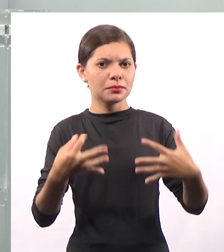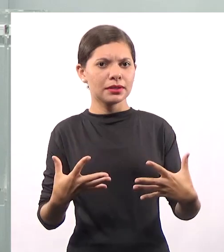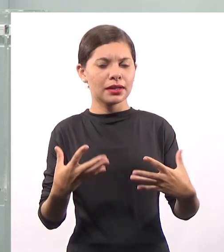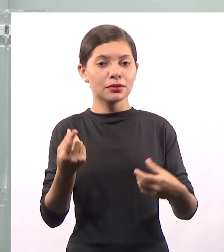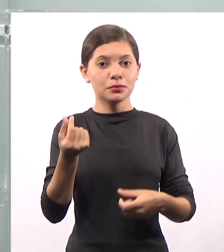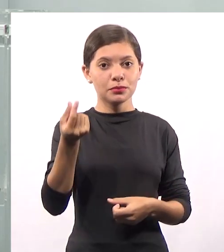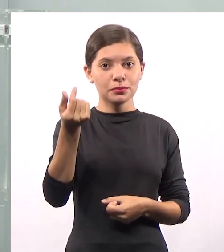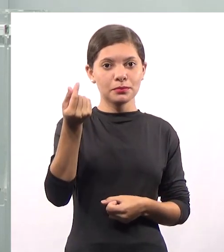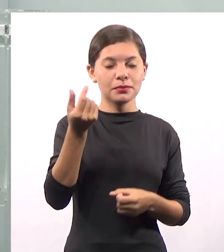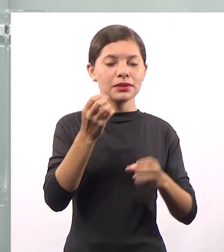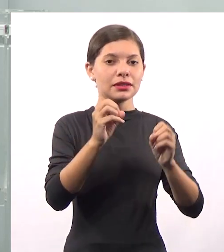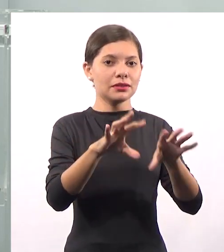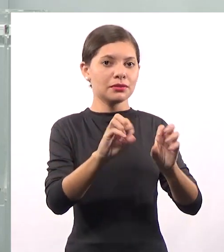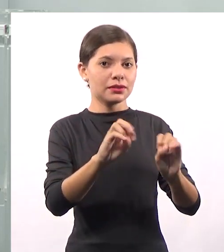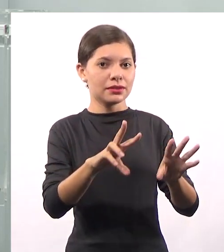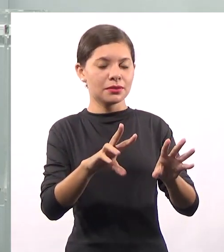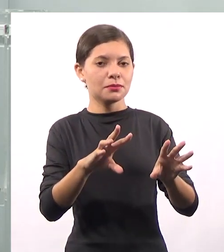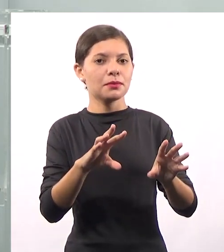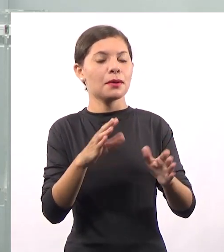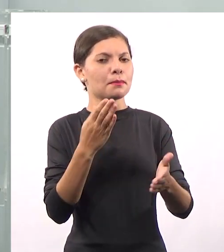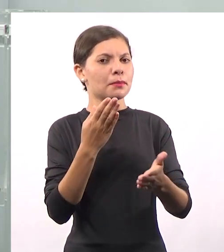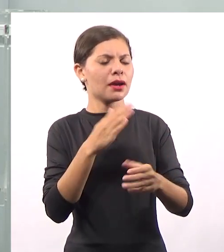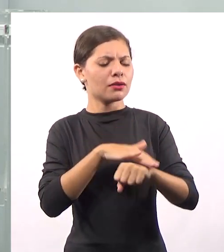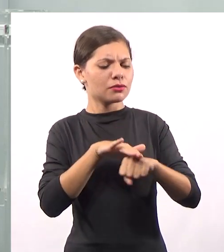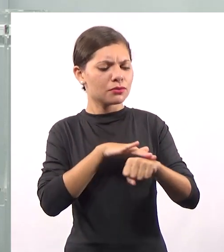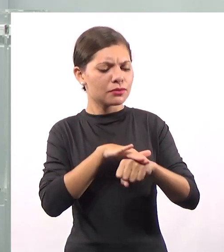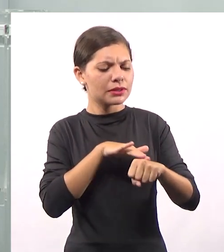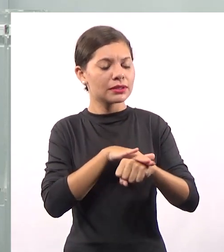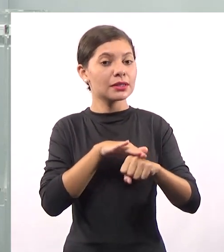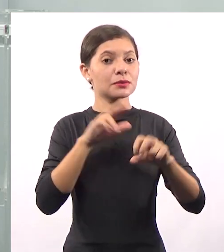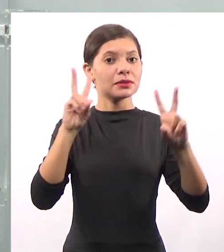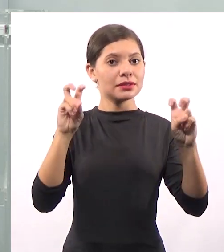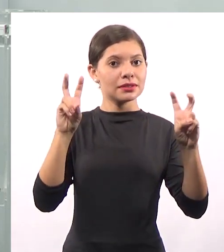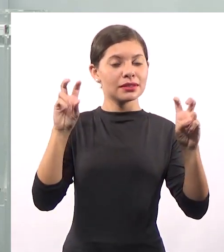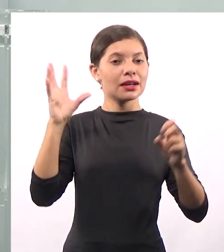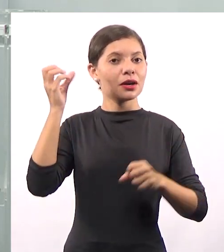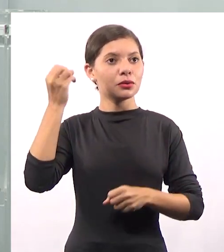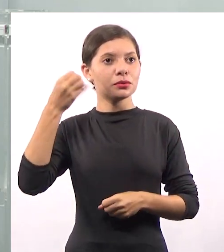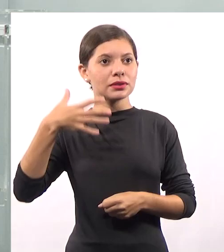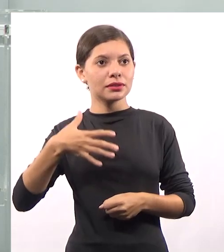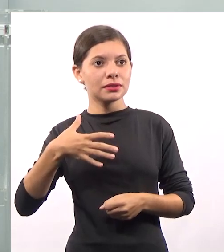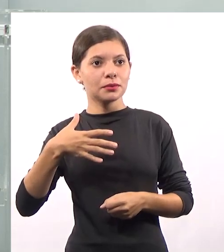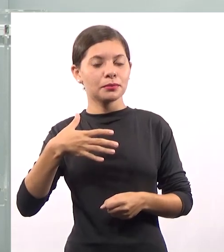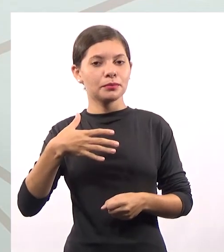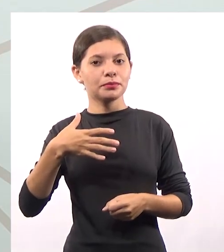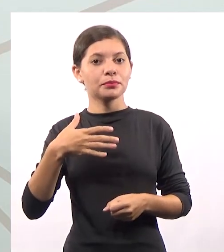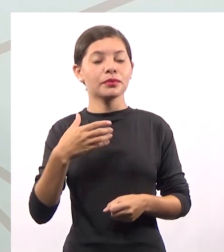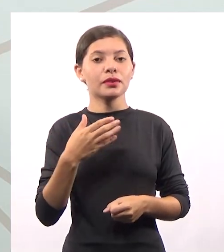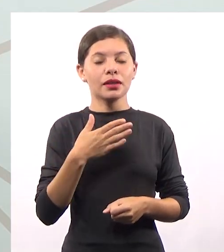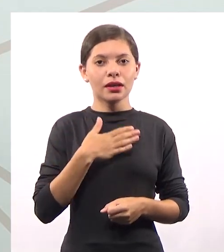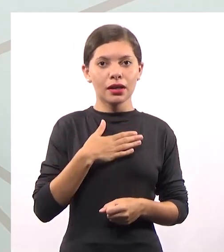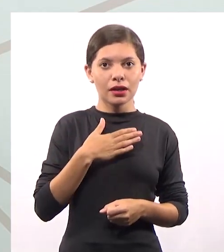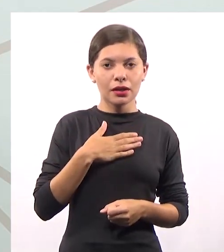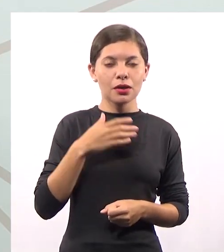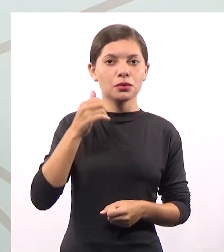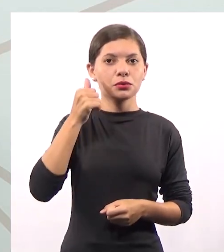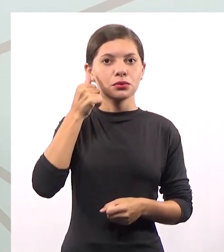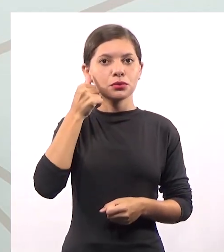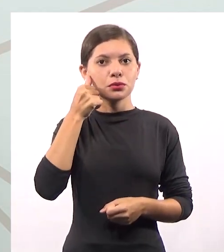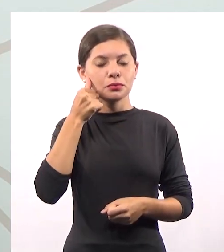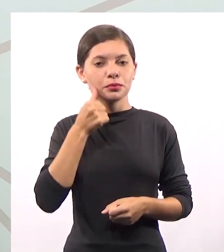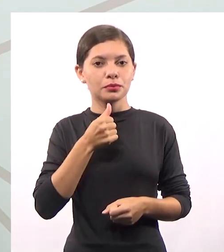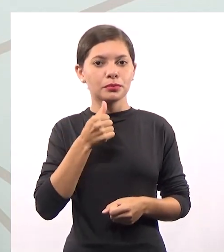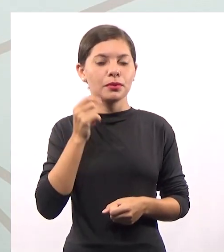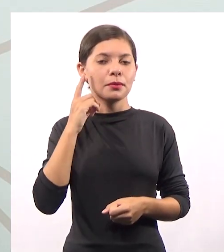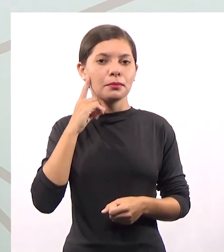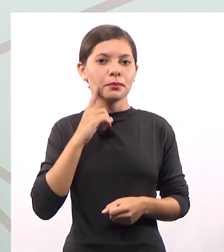da educação. E para a gente dialogar sobre esse tema, farei minha audiodescrição. Eu sou uma mulher parda